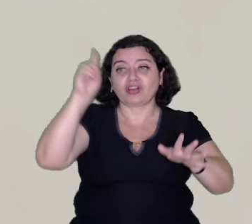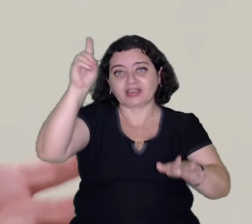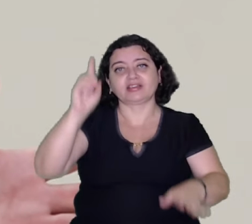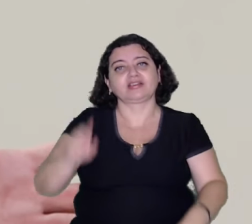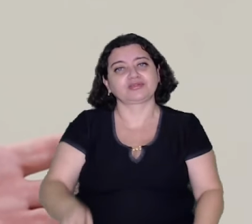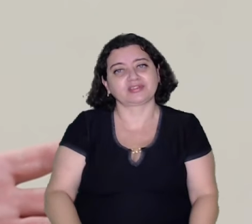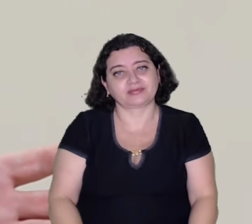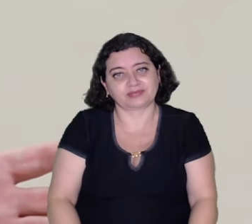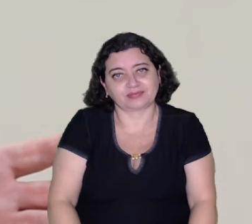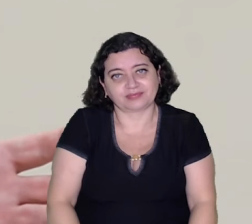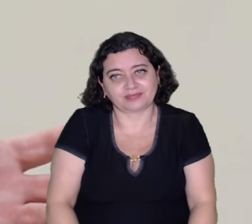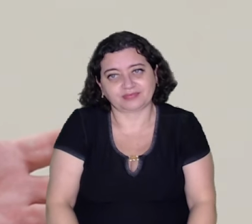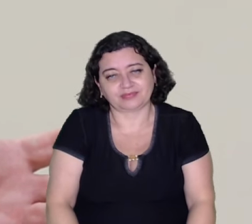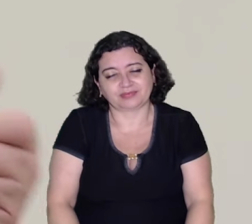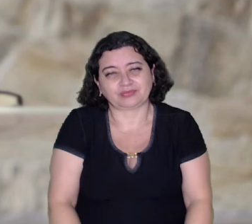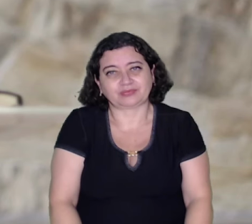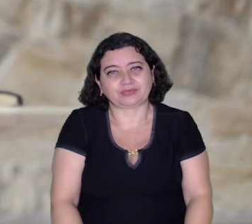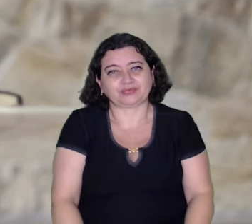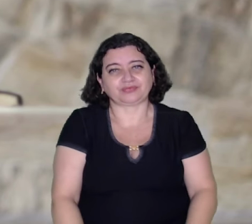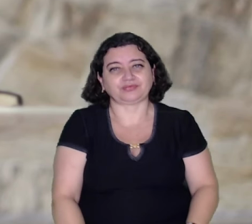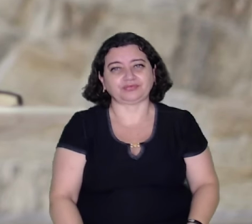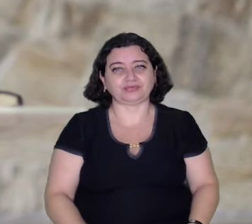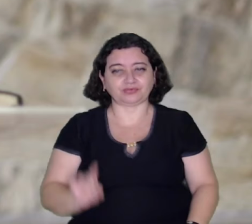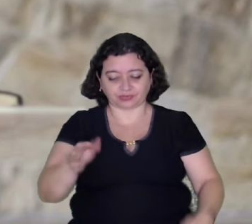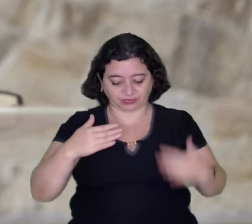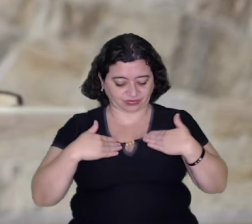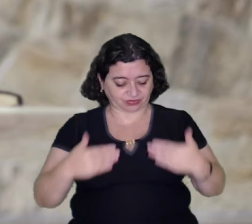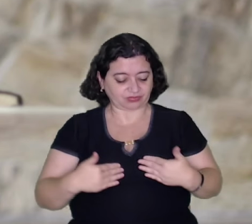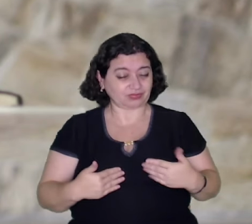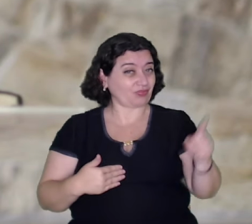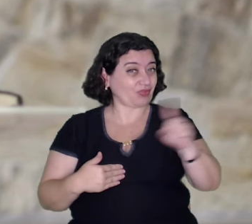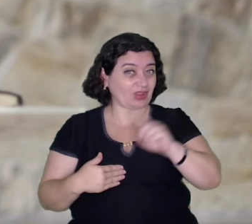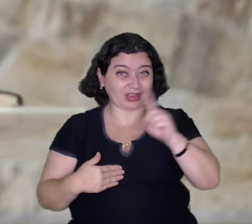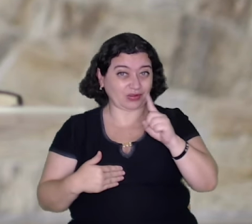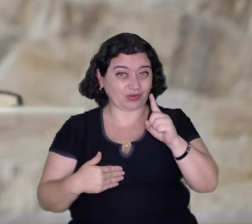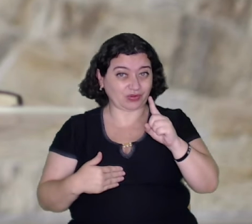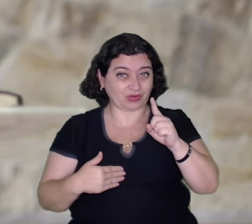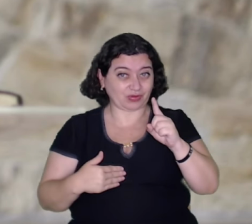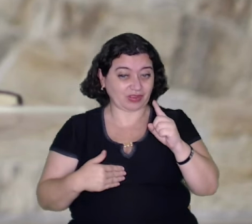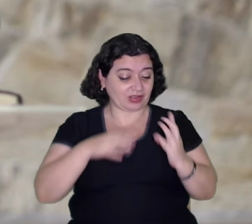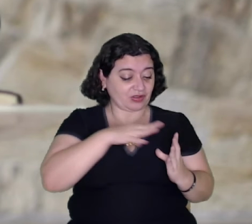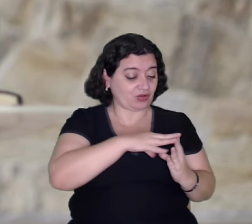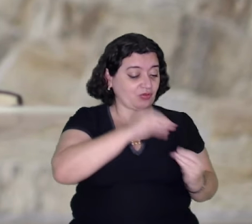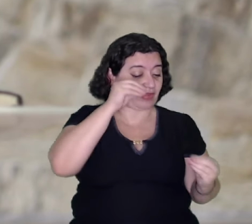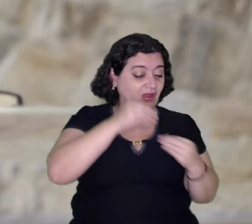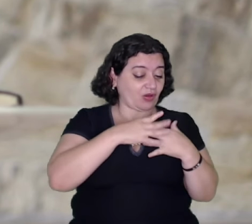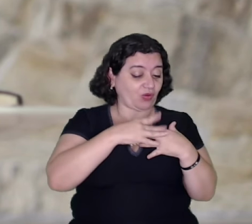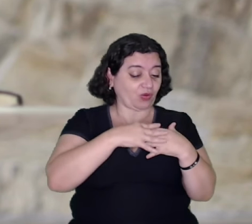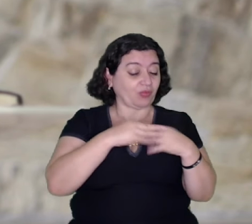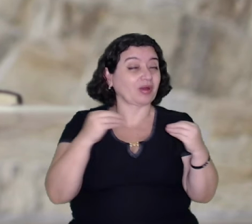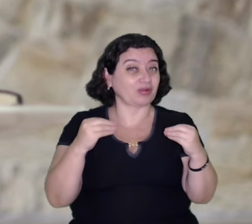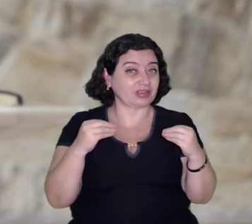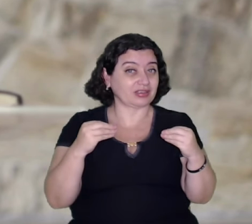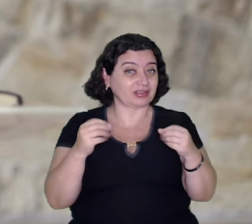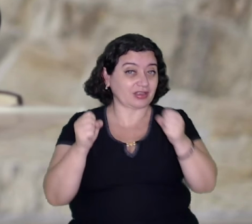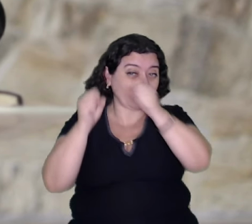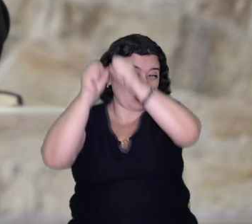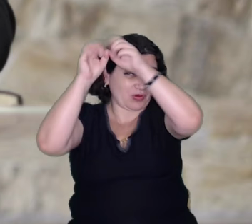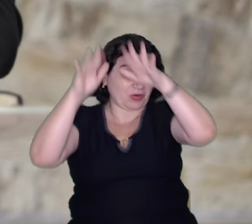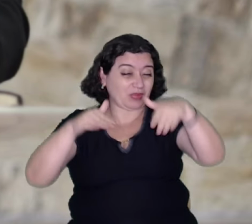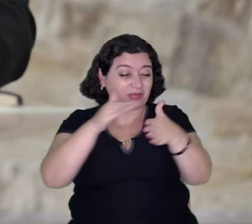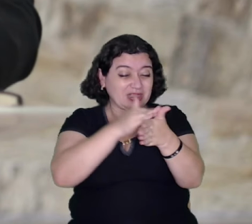Deus. Não só do corpo, mas uma cura agora da alma. Uma bênção